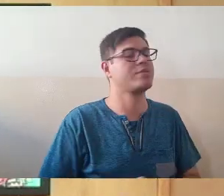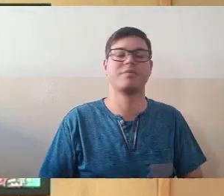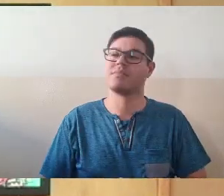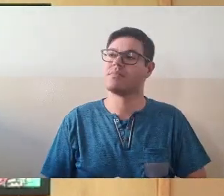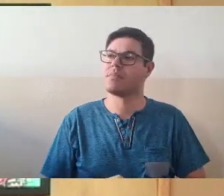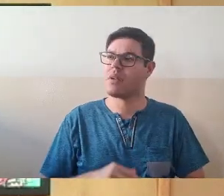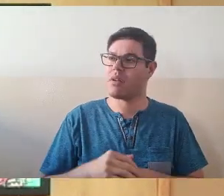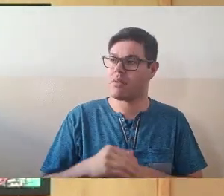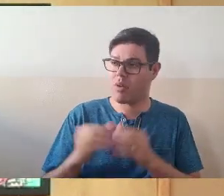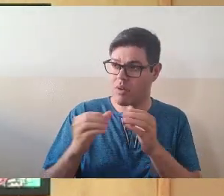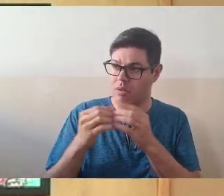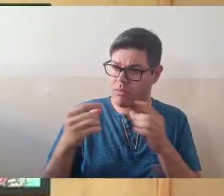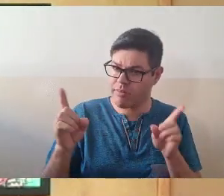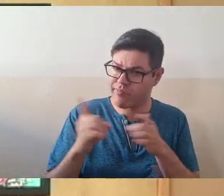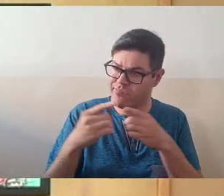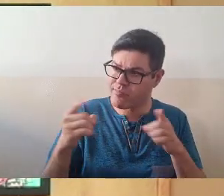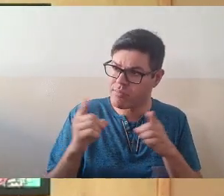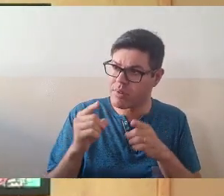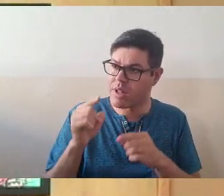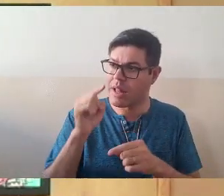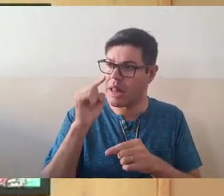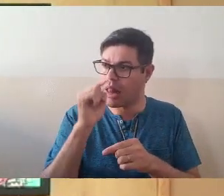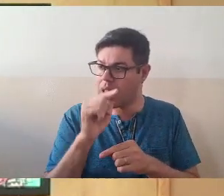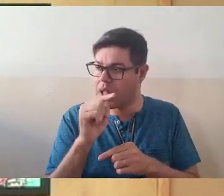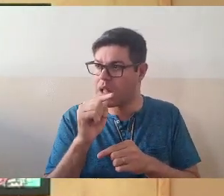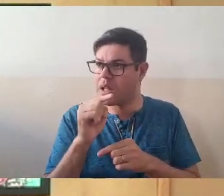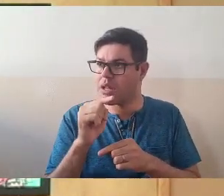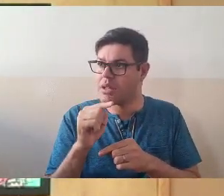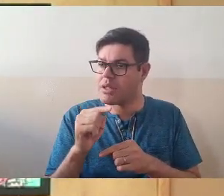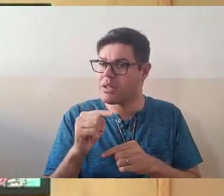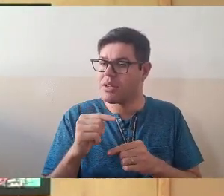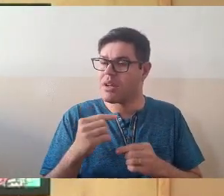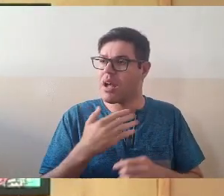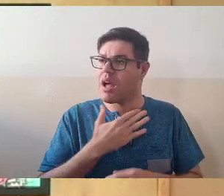que está tocando numa banda, ele está satisfeito também. Né?